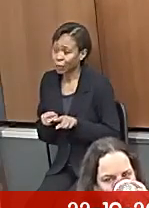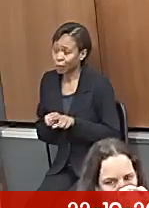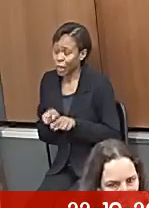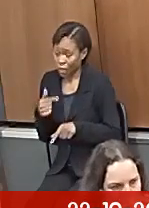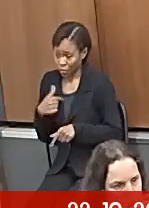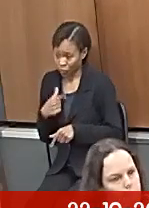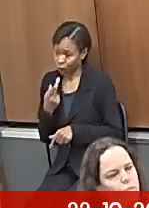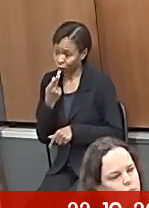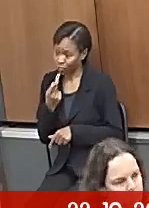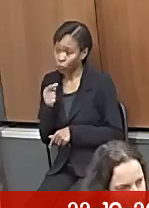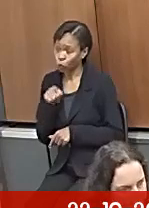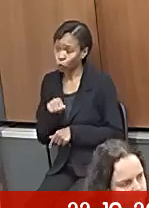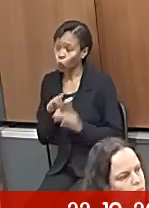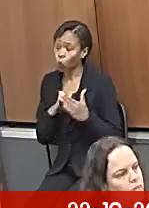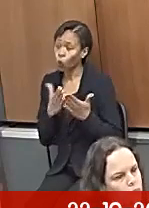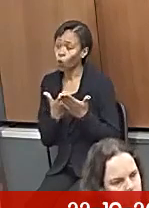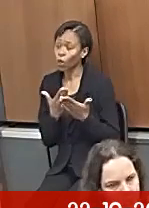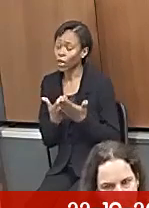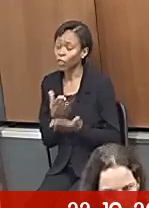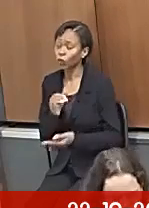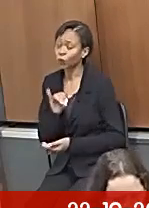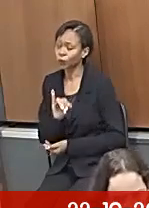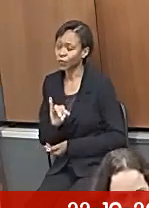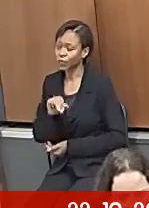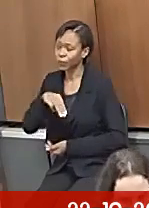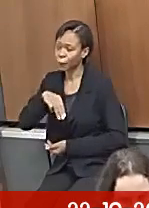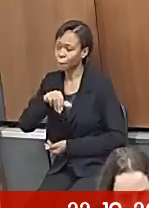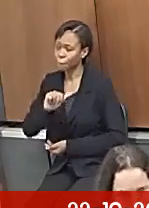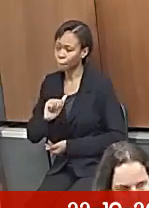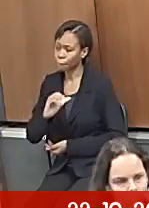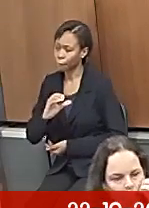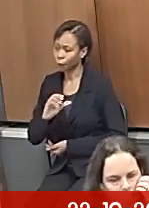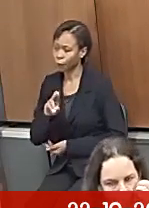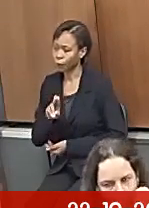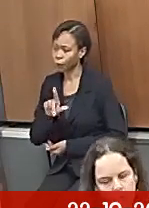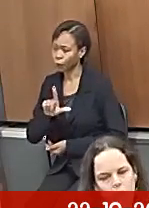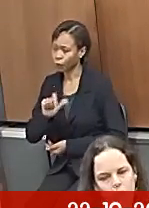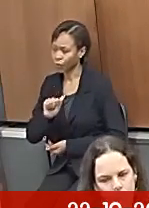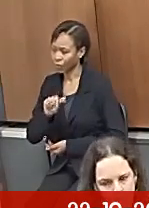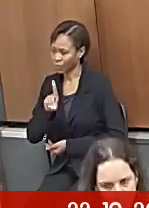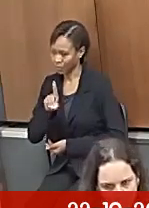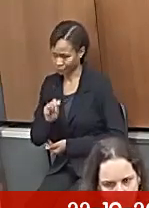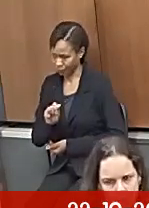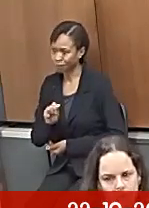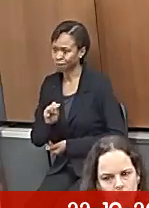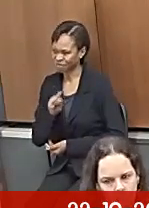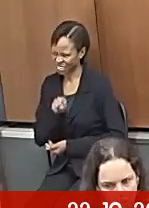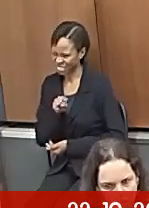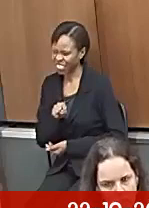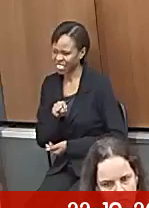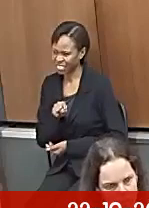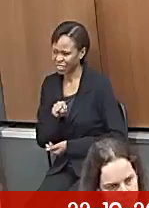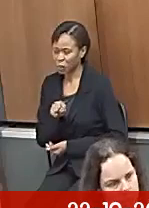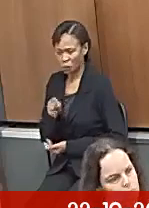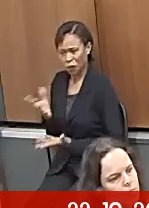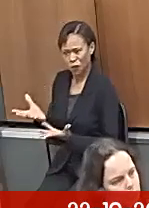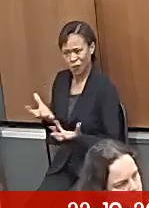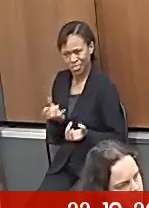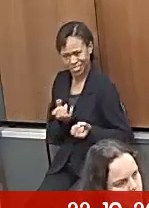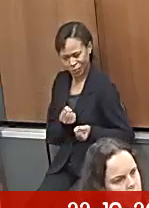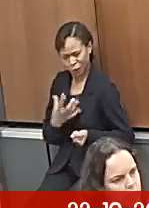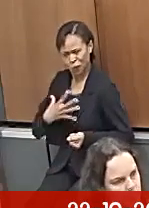Colégio Imaculada. O meu filho nunca voltou para casa com a sensação de que ele não era